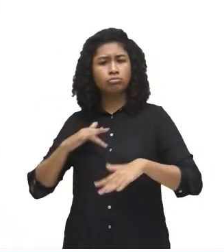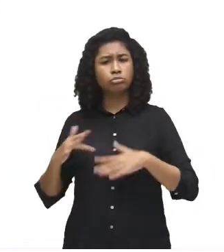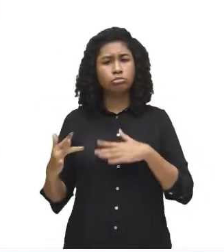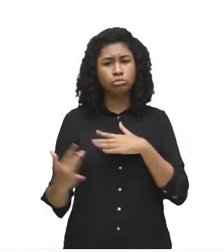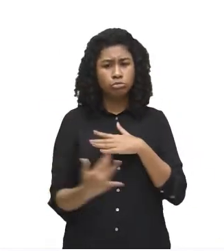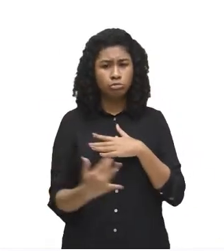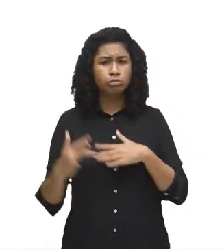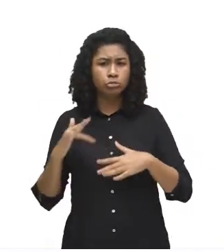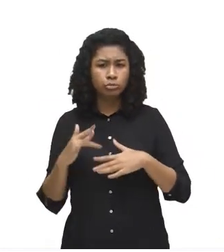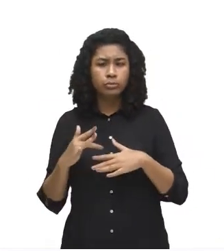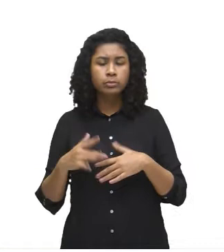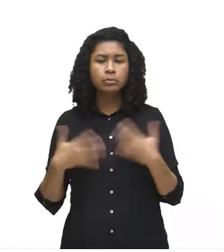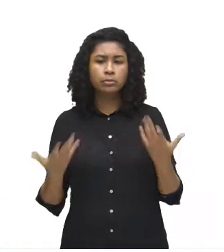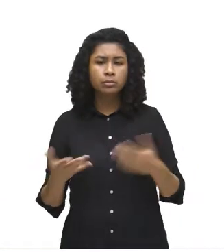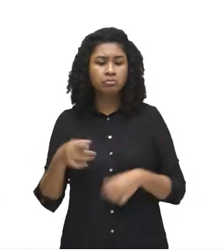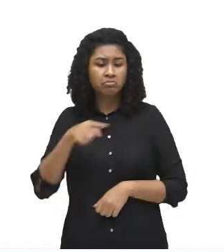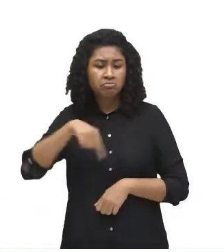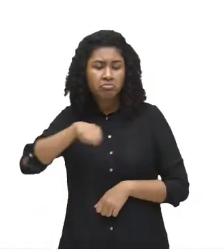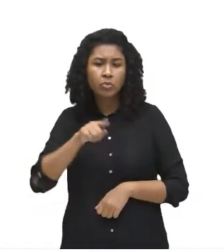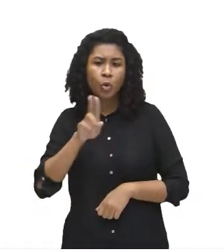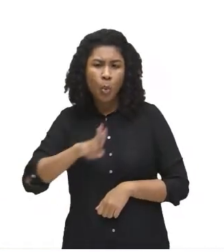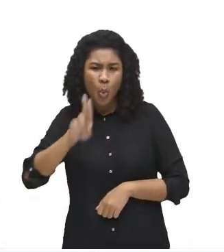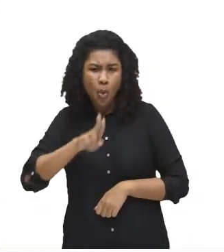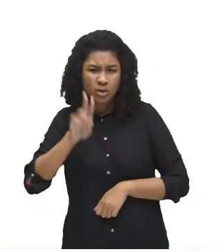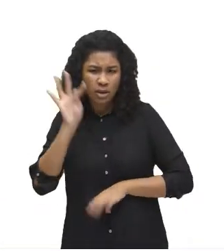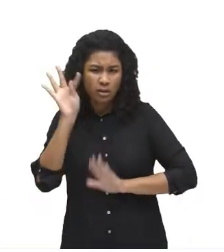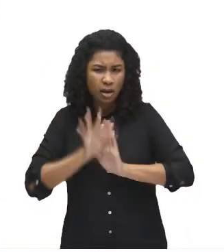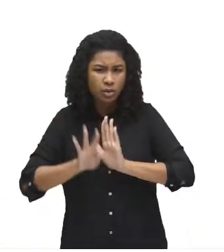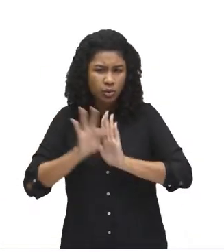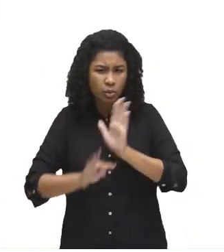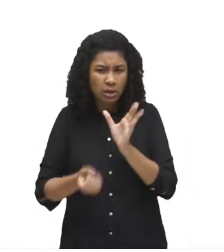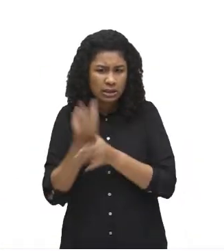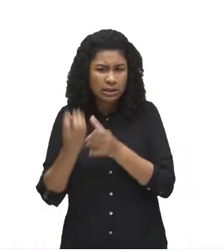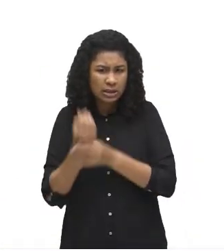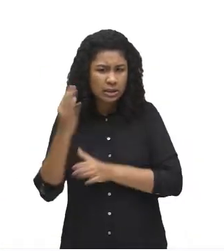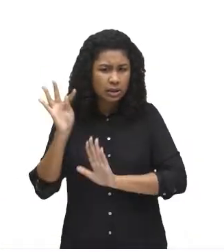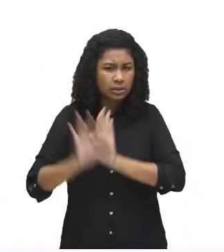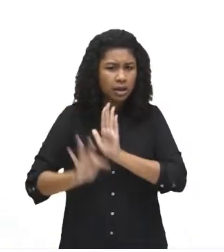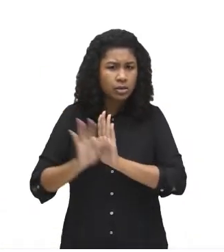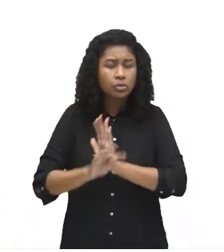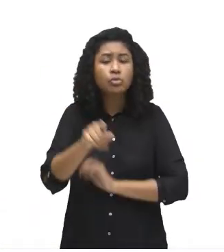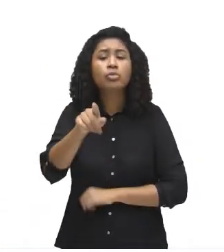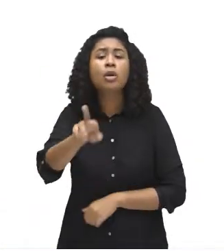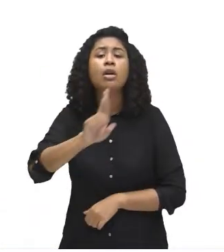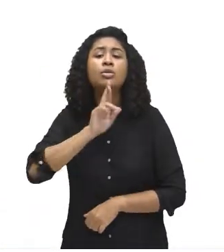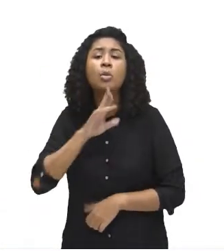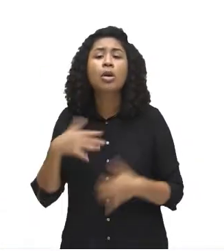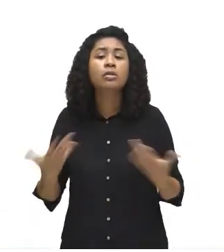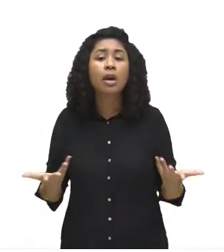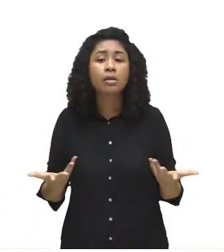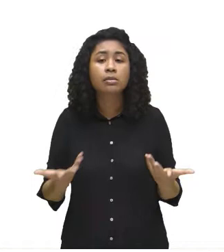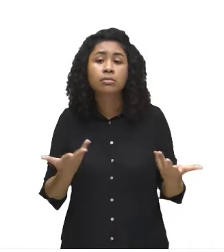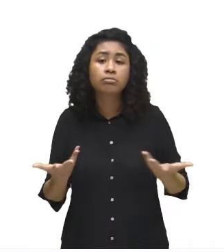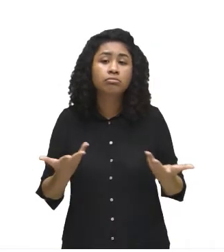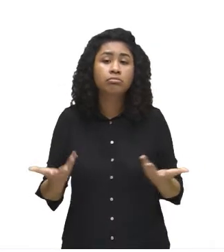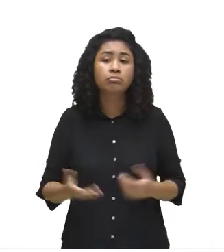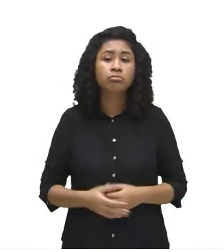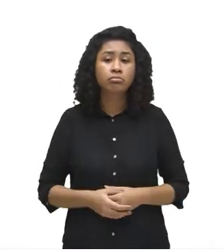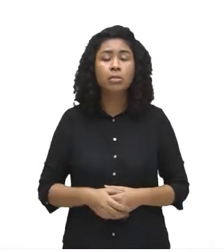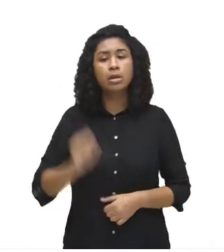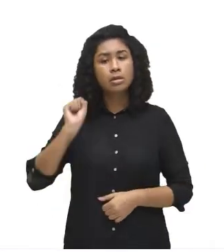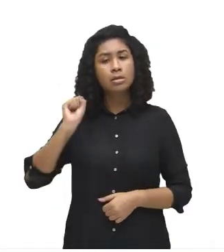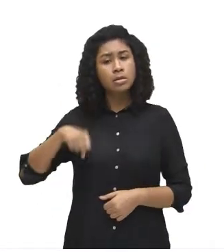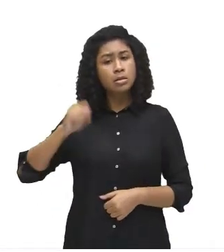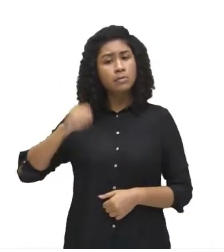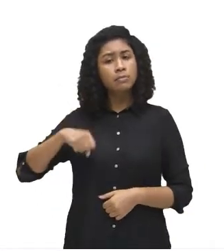não textos ali? Certamente a tua resposta foi sim ou não. Você produz ou não? Você produz,